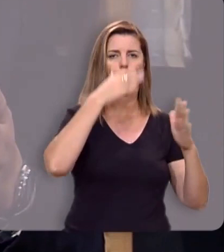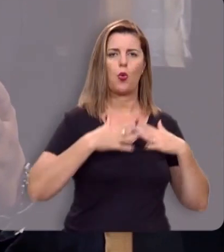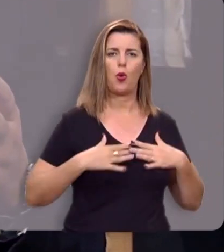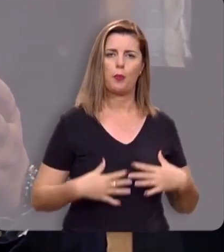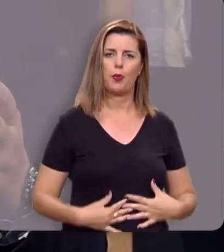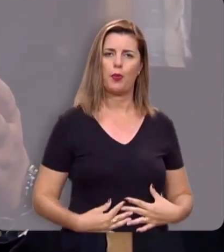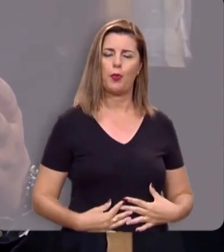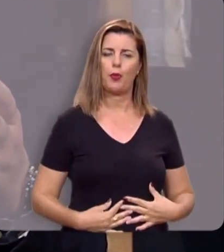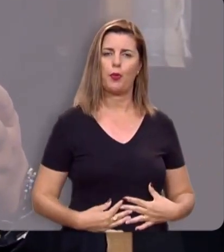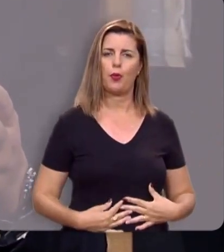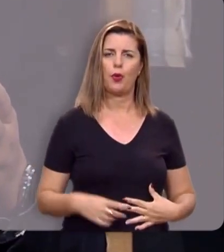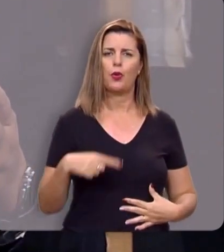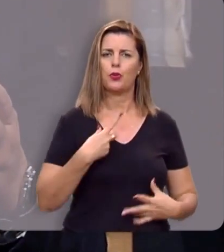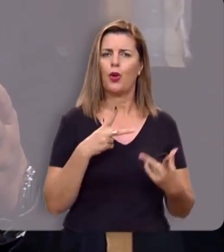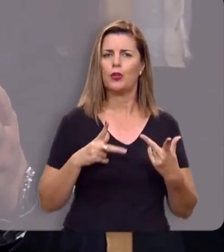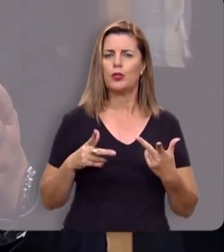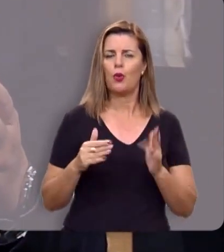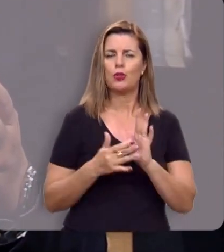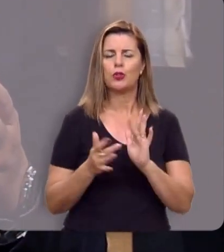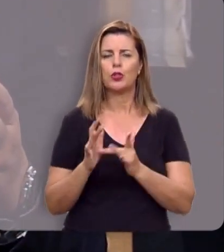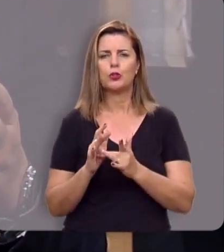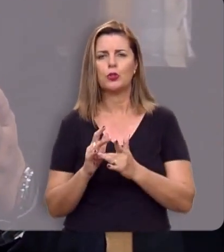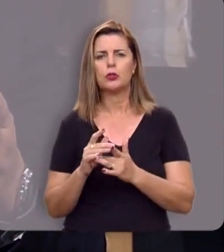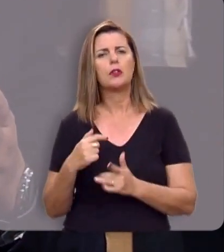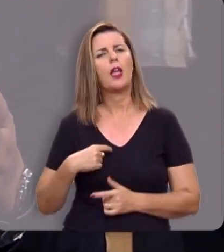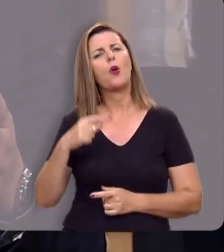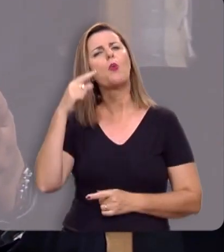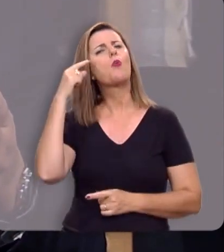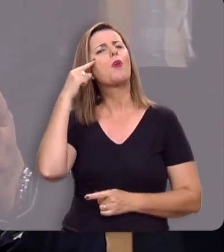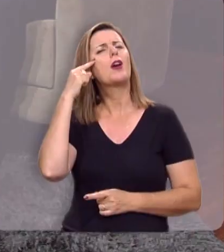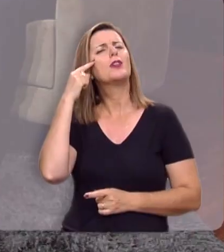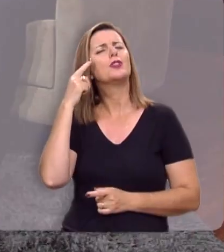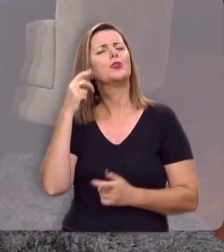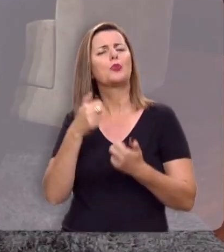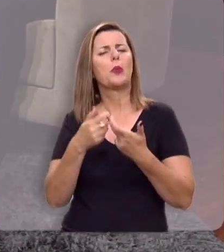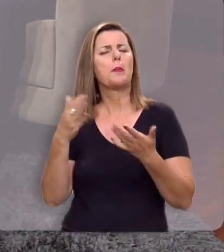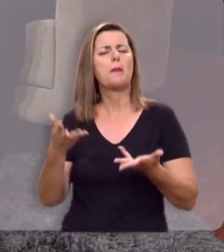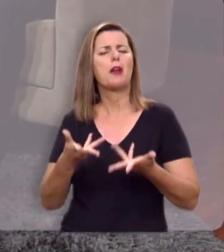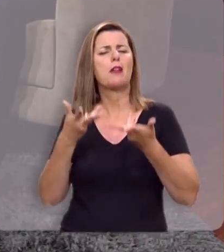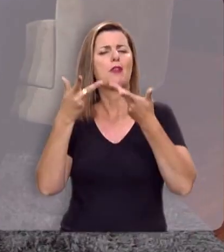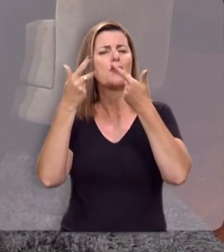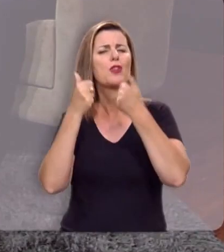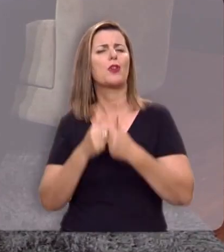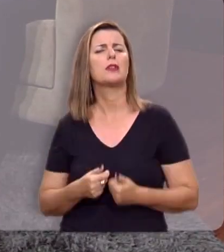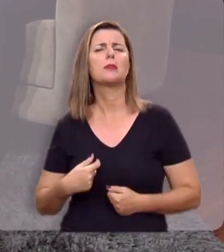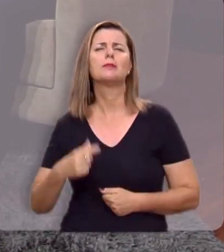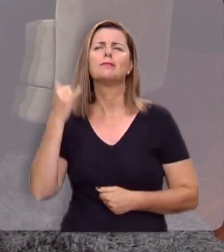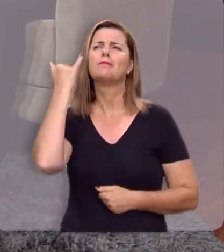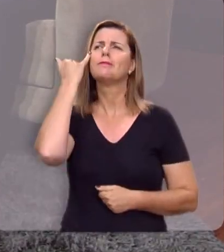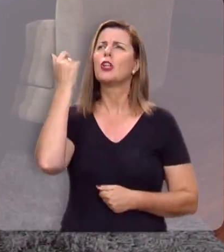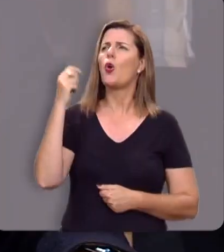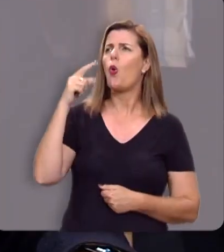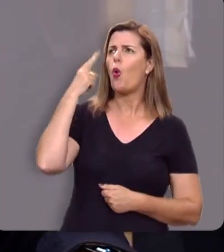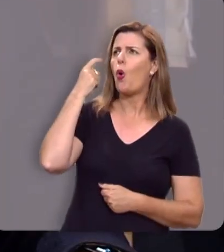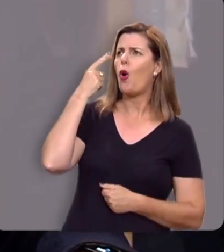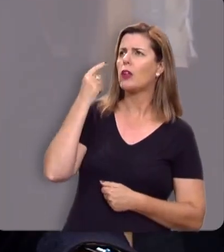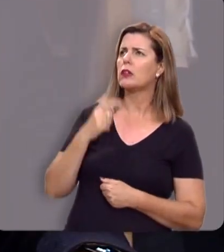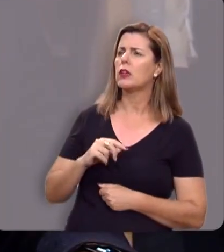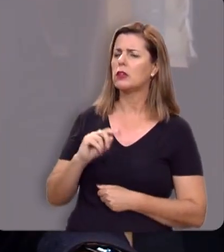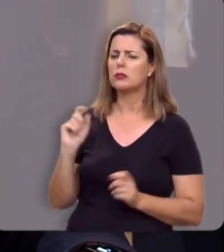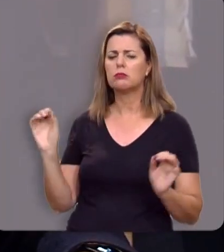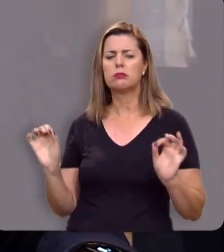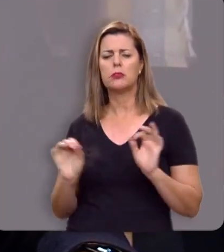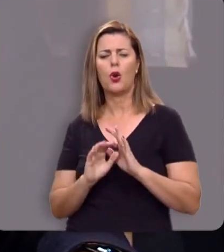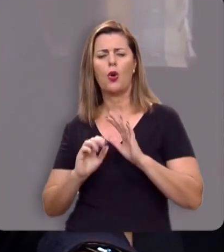corpo. Então, nós seremos como Jesus é. Eu acho que isso vai ser algo maravilhoso. Eu imagino, reverendo Rodrigo, né, quando o